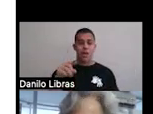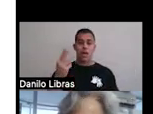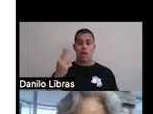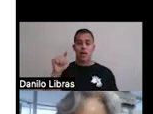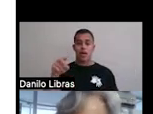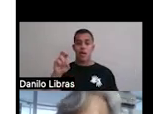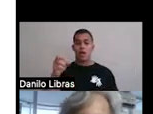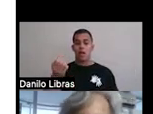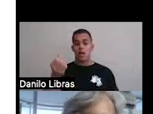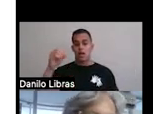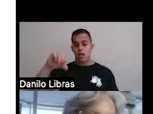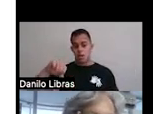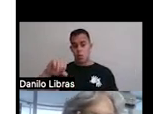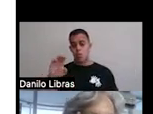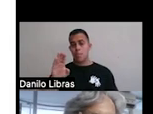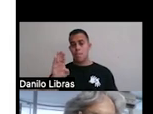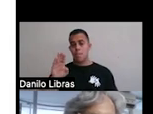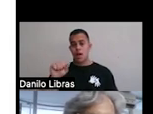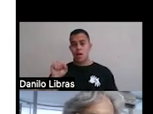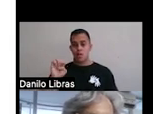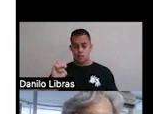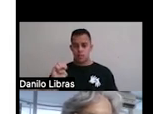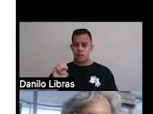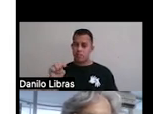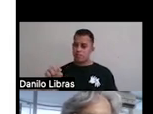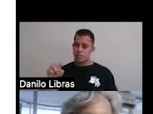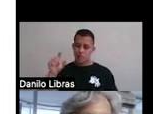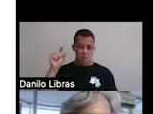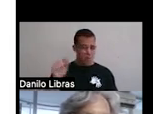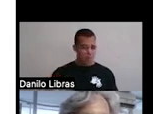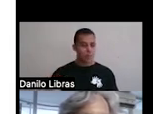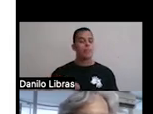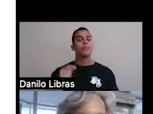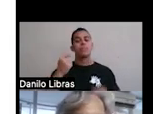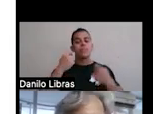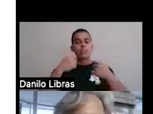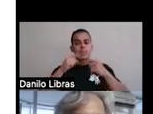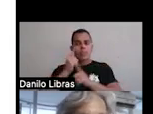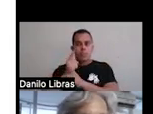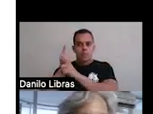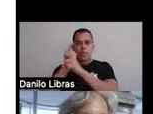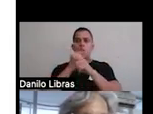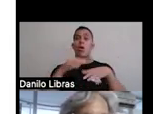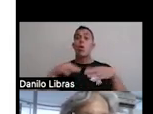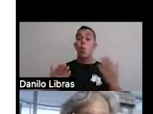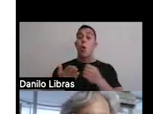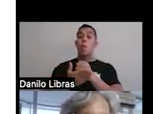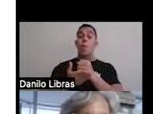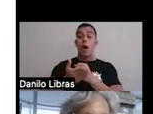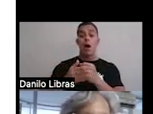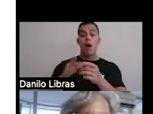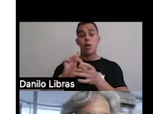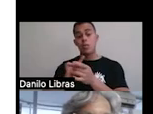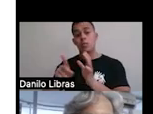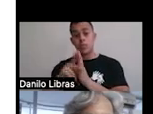3.569 bases. Uhum. Então, conseguiam decifrar a ordem e quais eram as bases que faziam parte do genoma